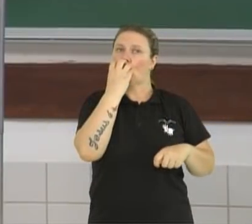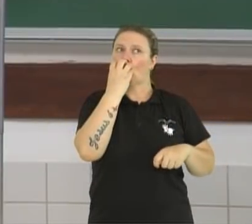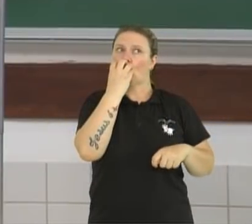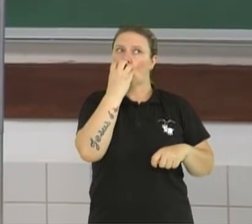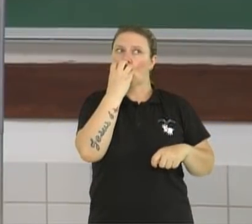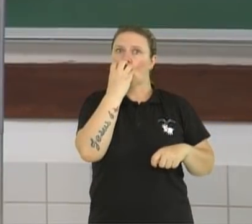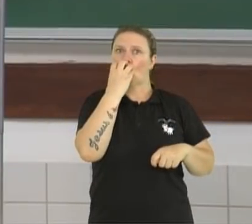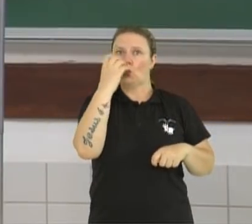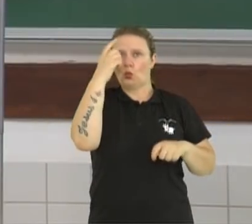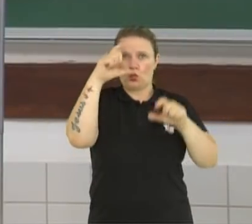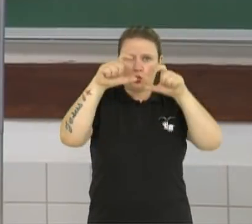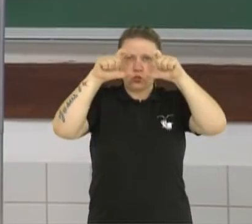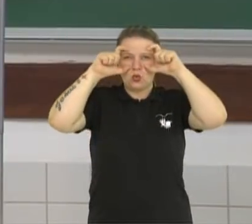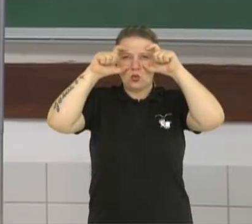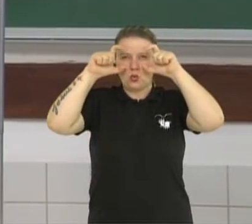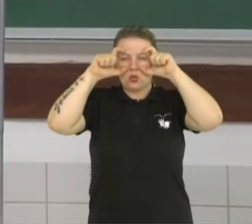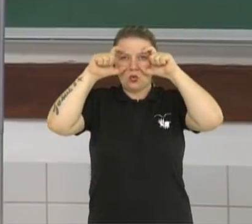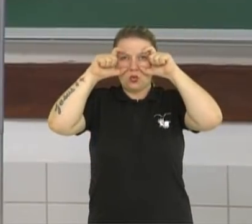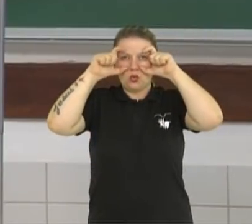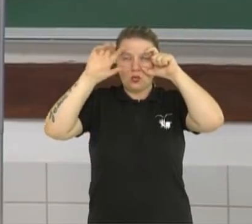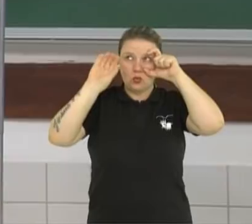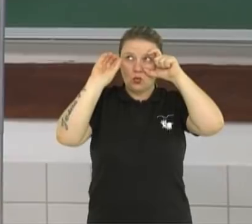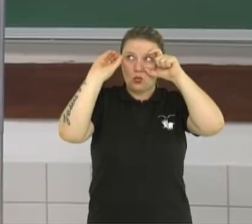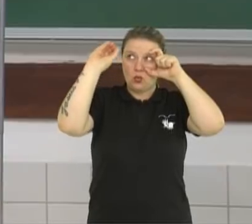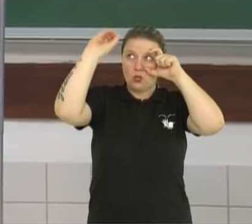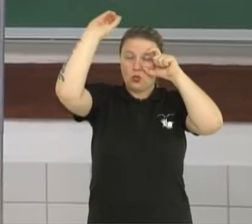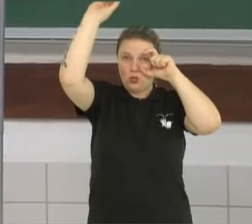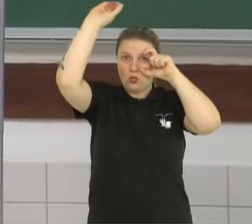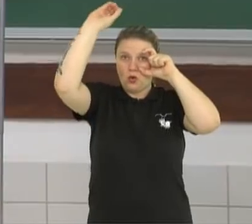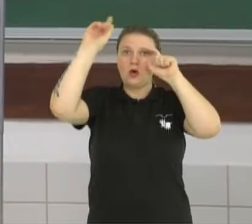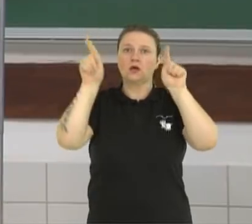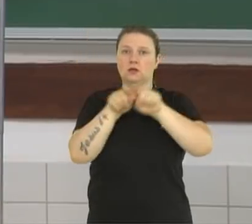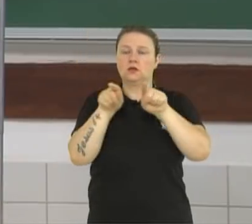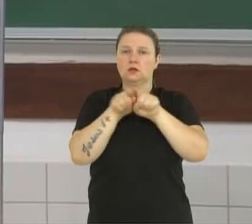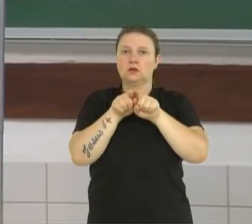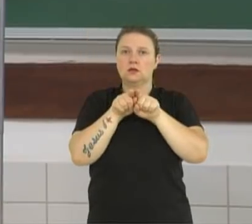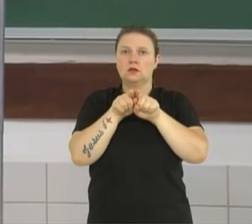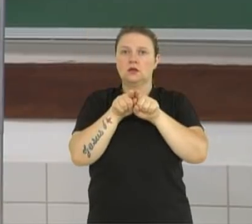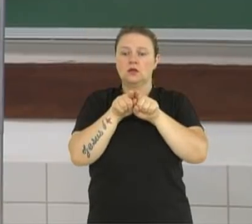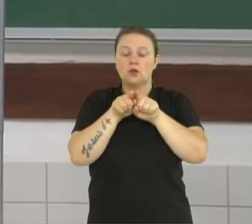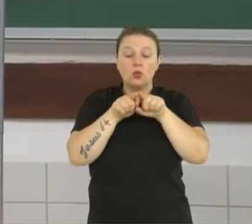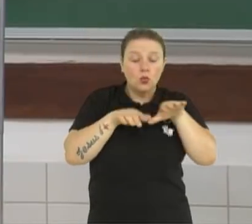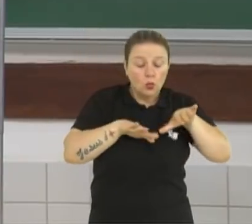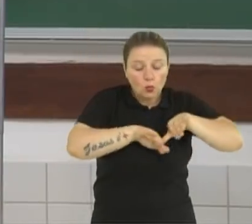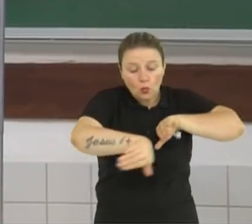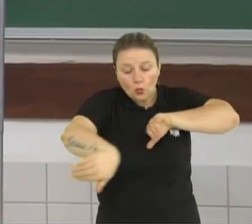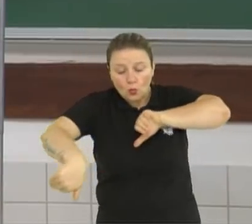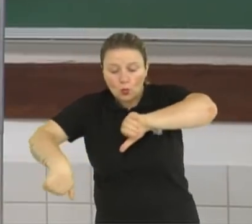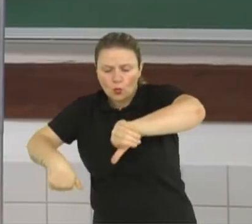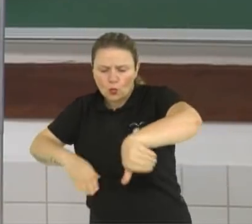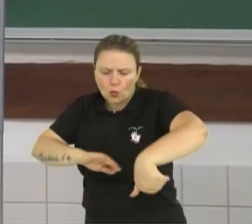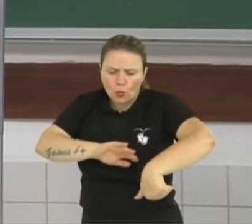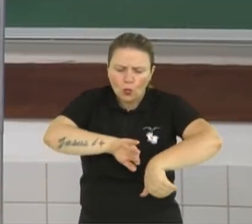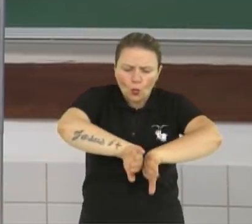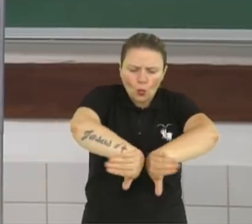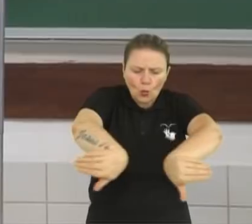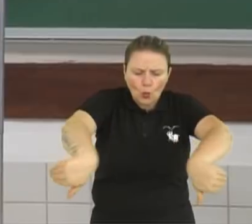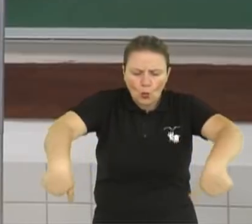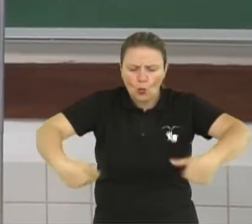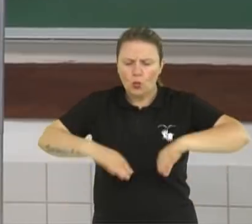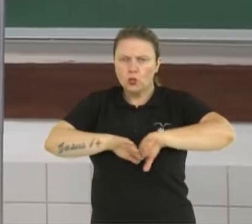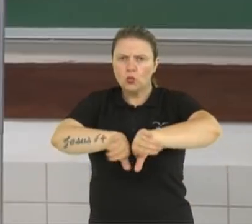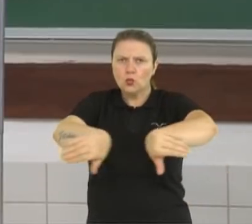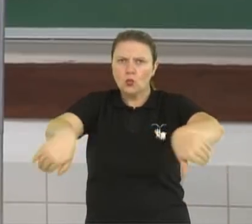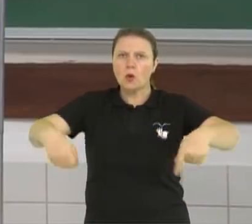quê? Você vai ter o óculos e ali o tubo de respiração, que você vai só observar por cima. Às vezes você pode fazer um mergulho, você